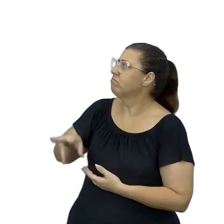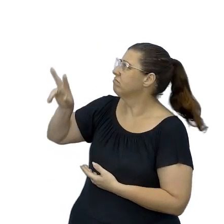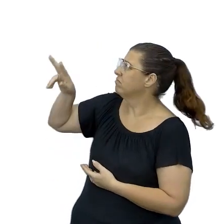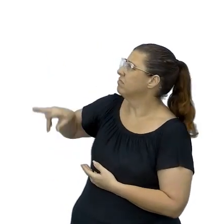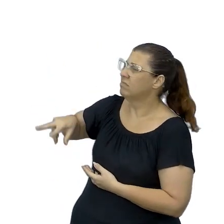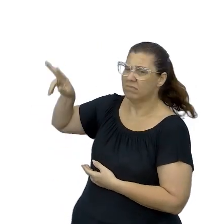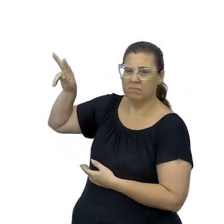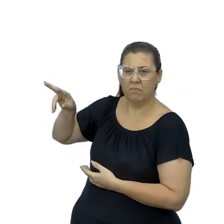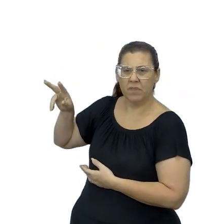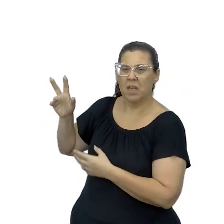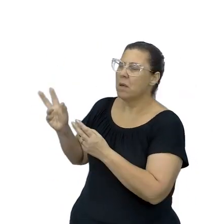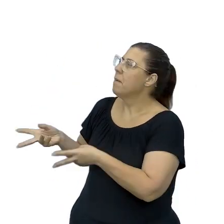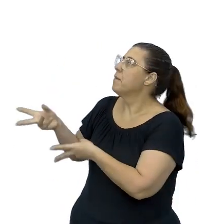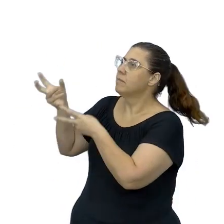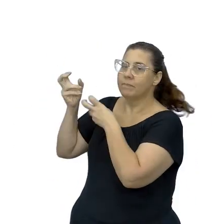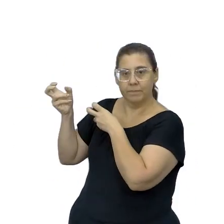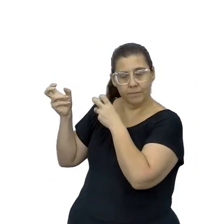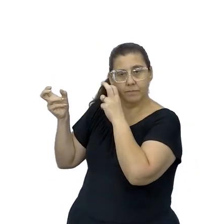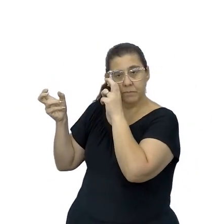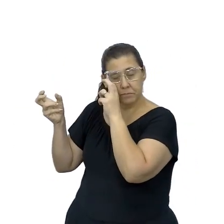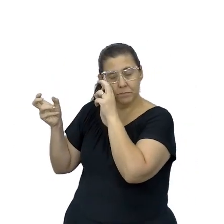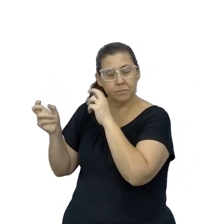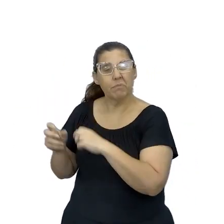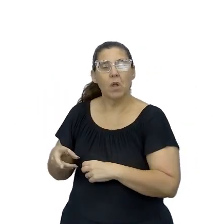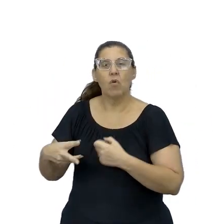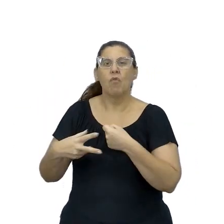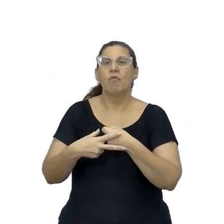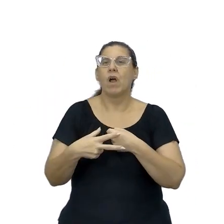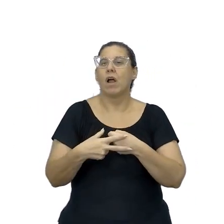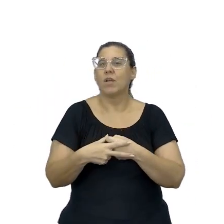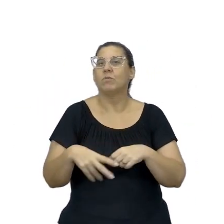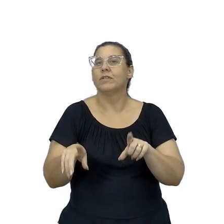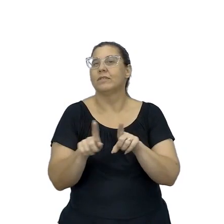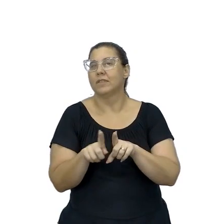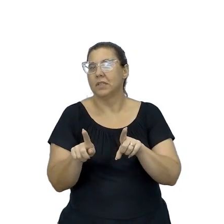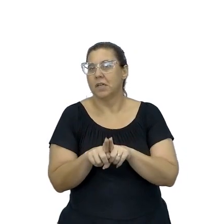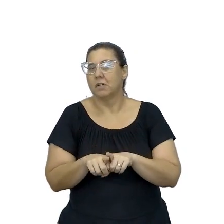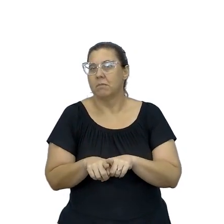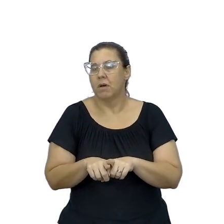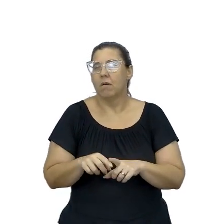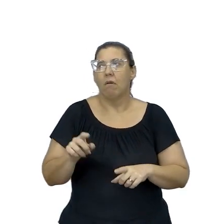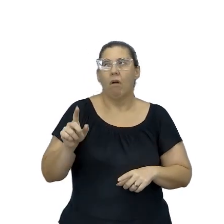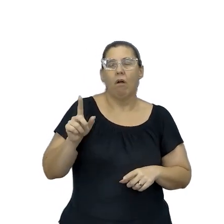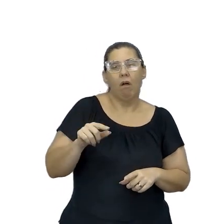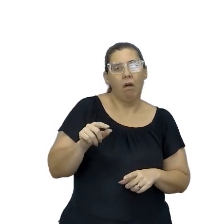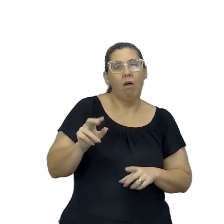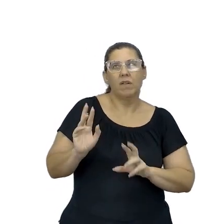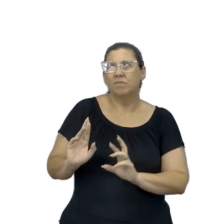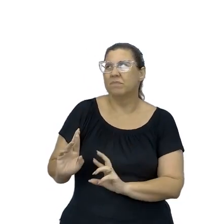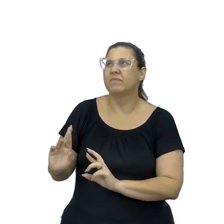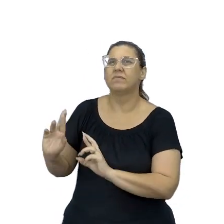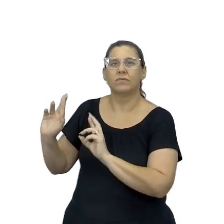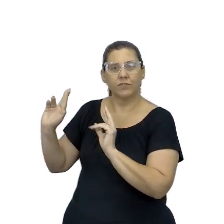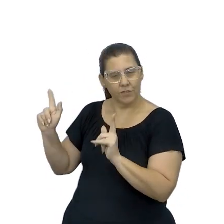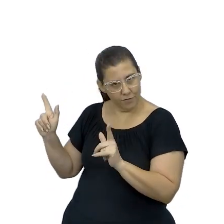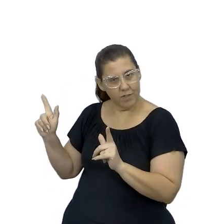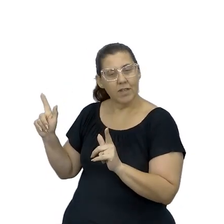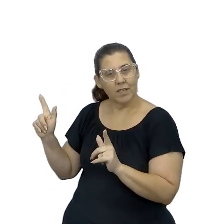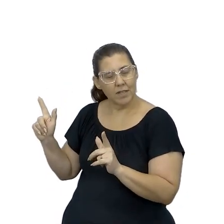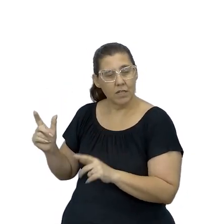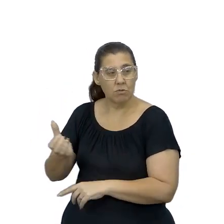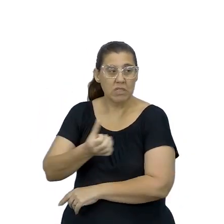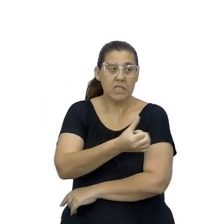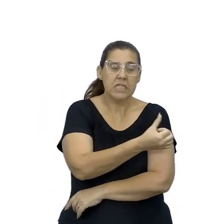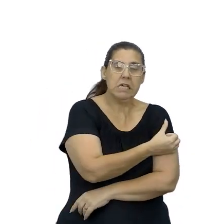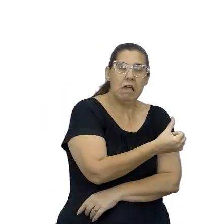gente percebe que até mesmo os verbos, eles ganham, assim, às vezes, os verbos ali do sexto ano,